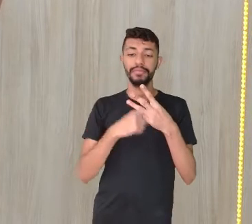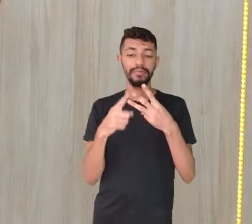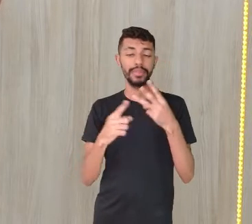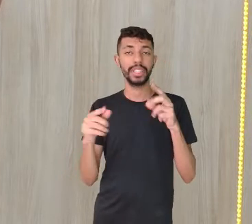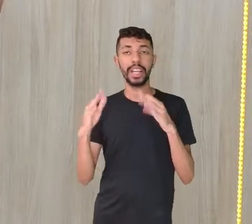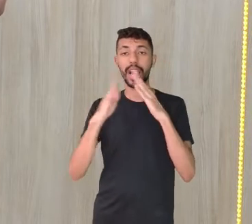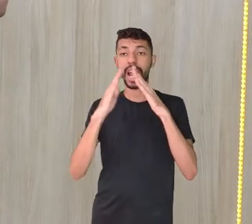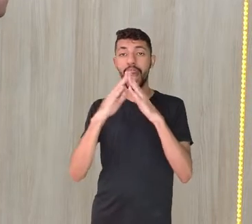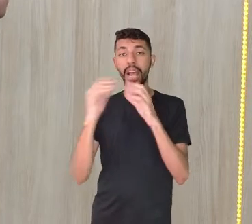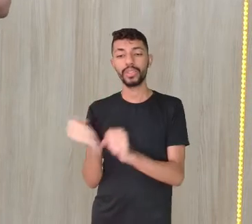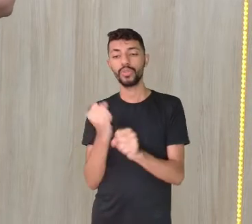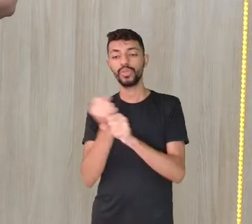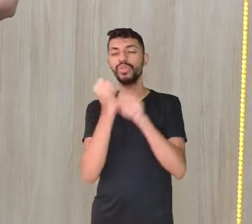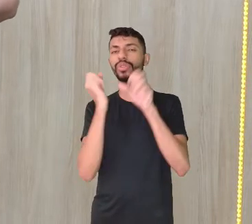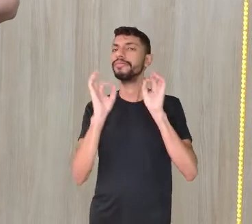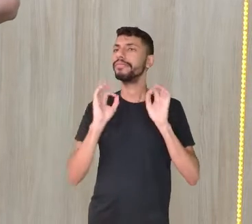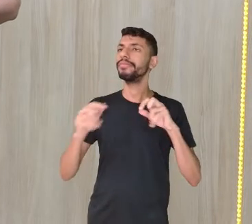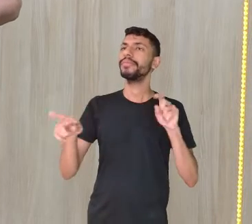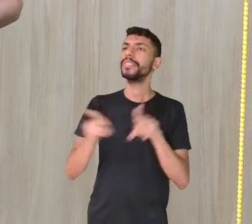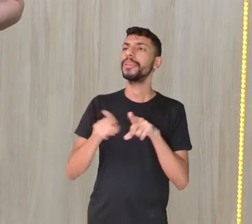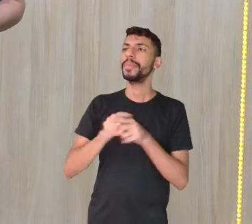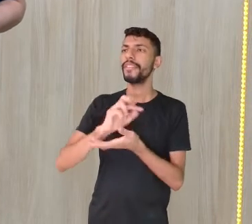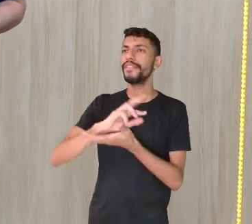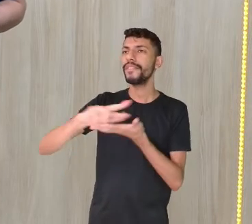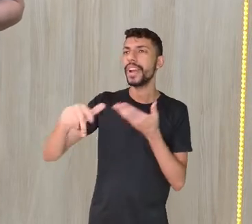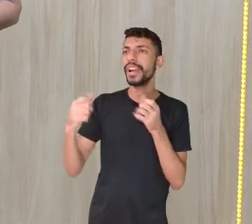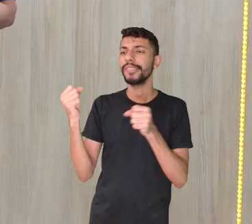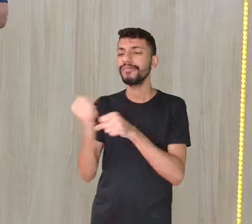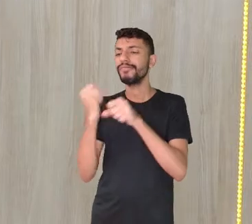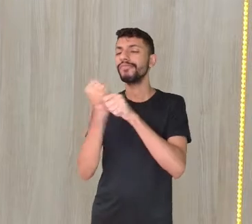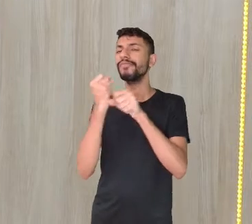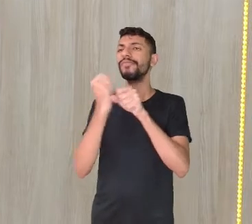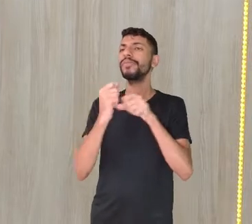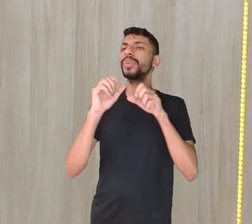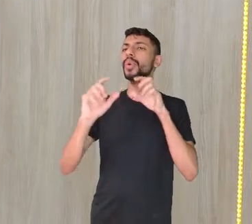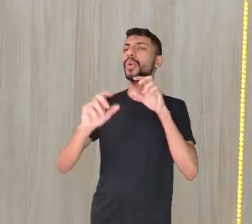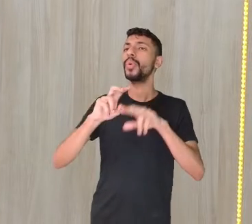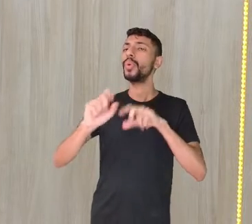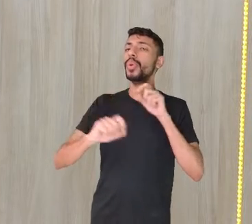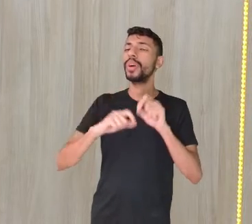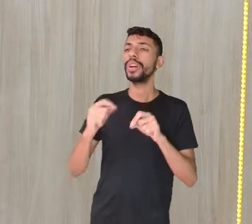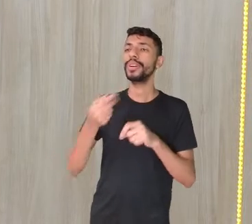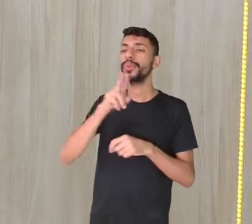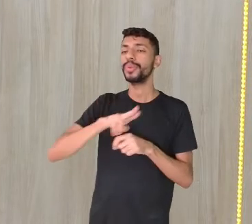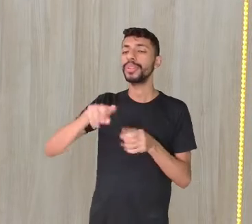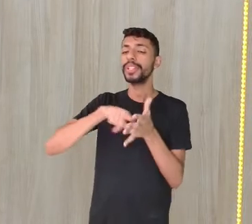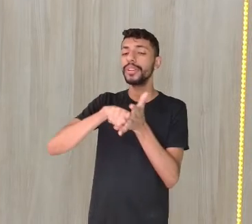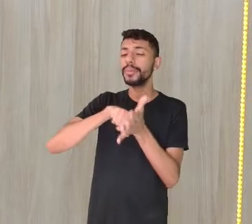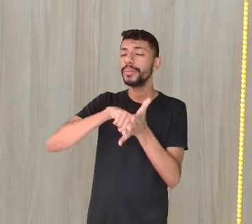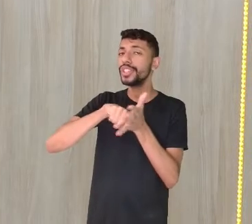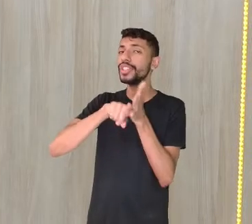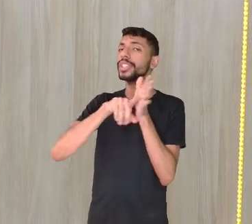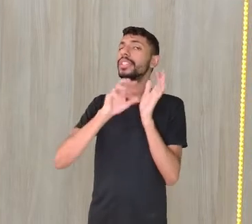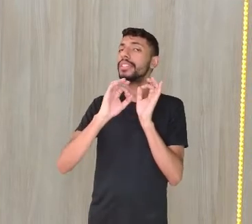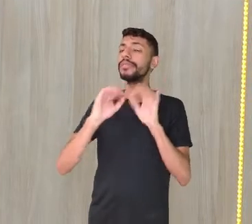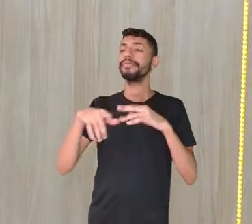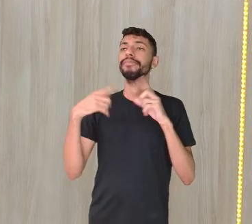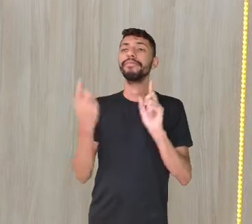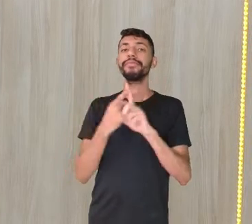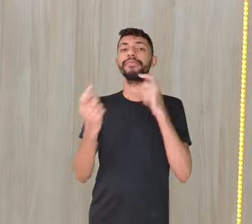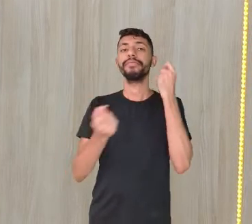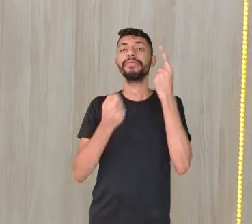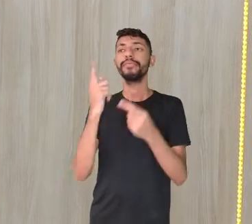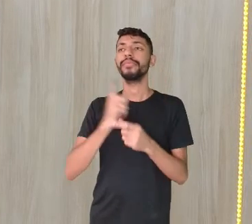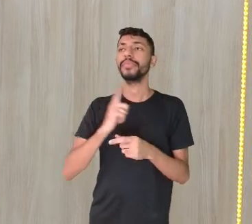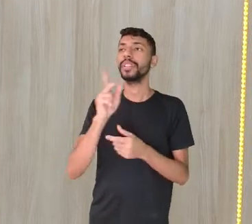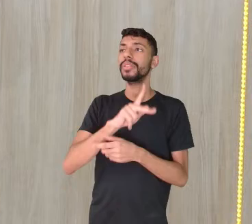de moradias. Quantas moradias estão sendo realizadas através de um estudo, né? E aí vem muitas vezes, professor, e as